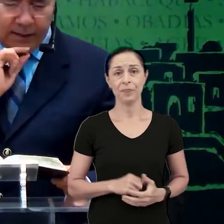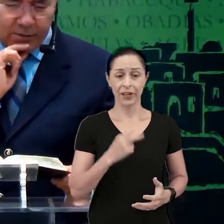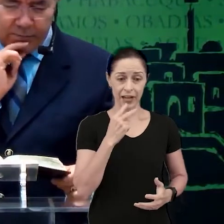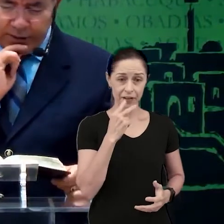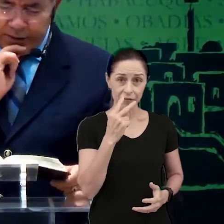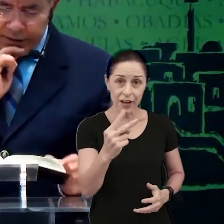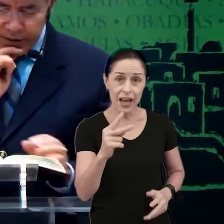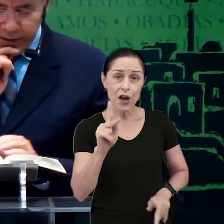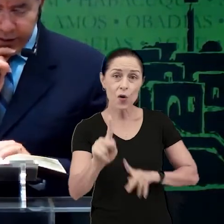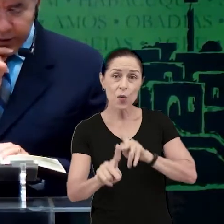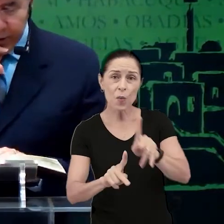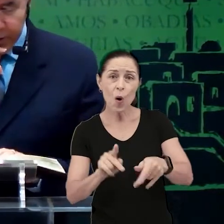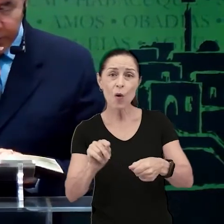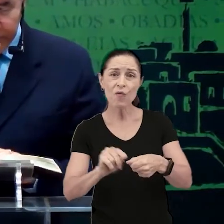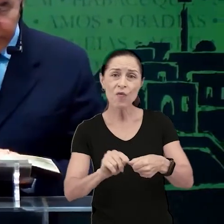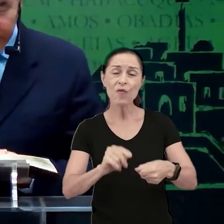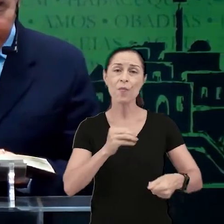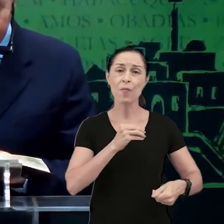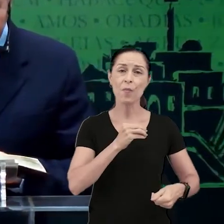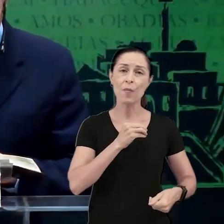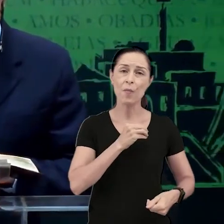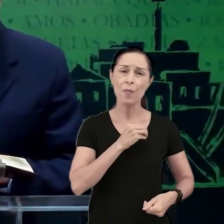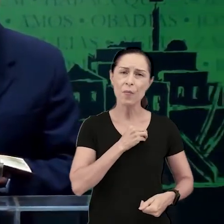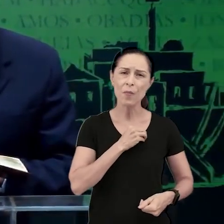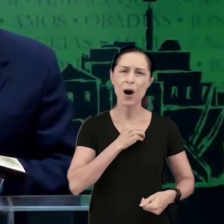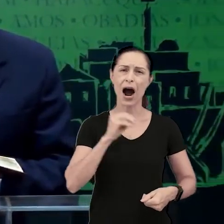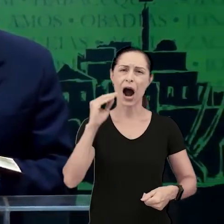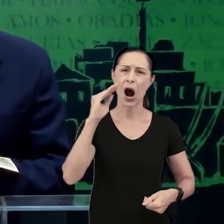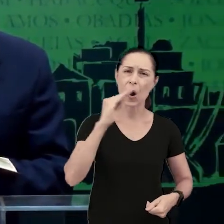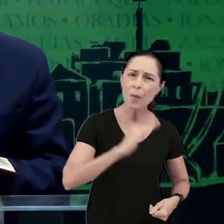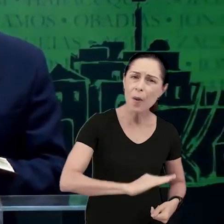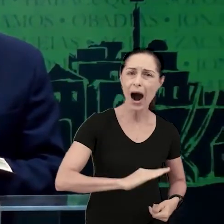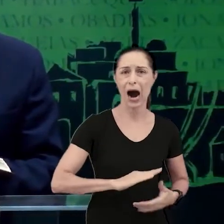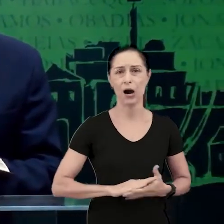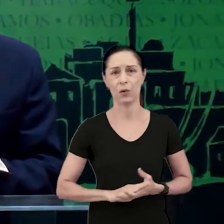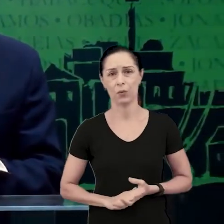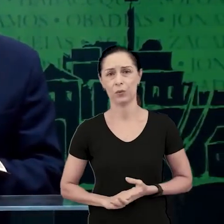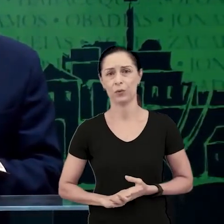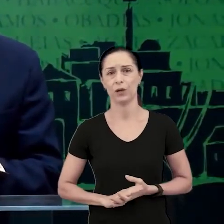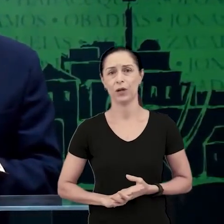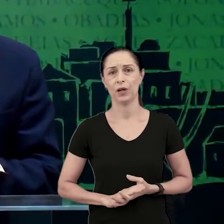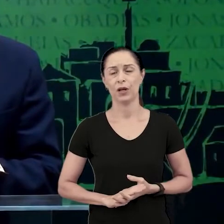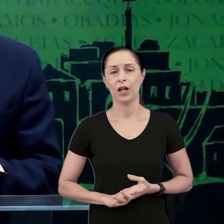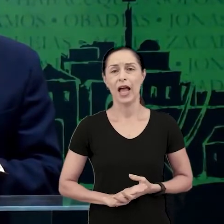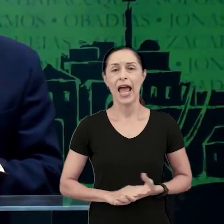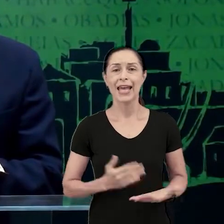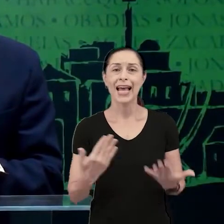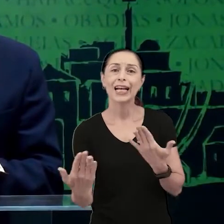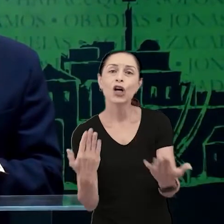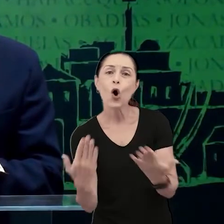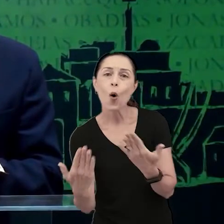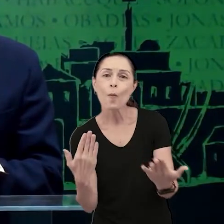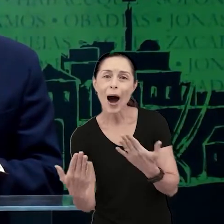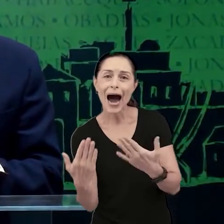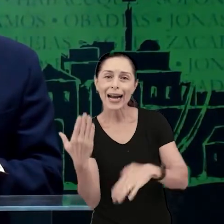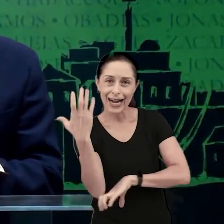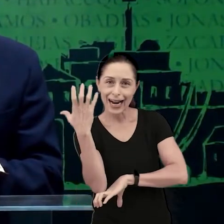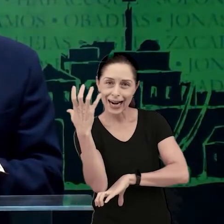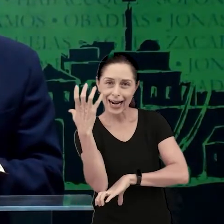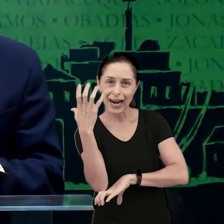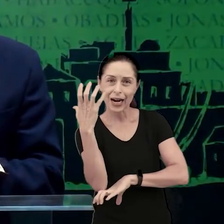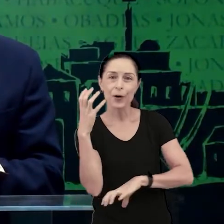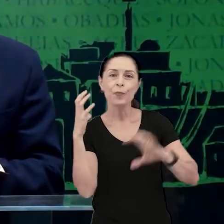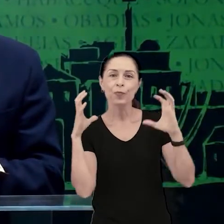para a nação e diz assim: porque estou como quando são colhidas as frutas do